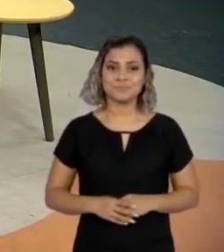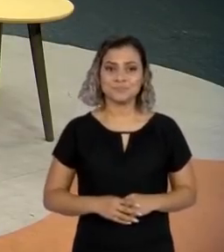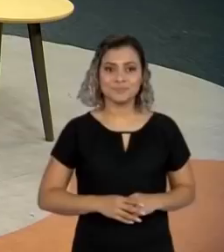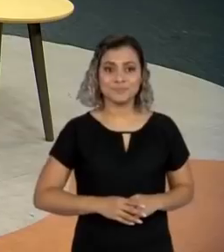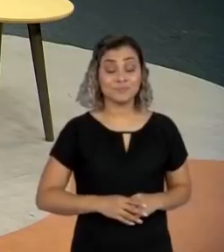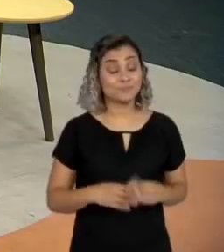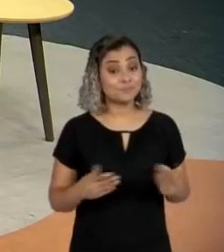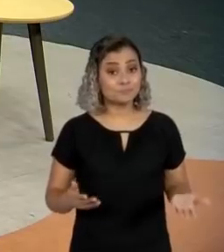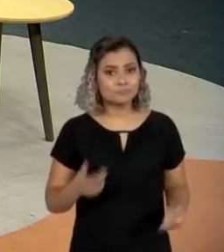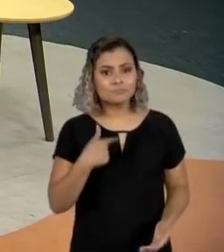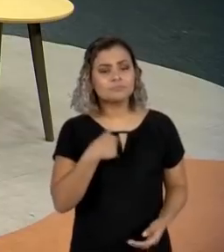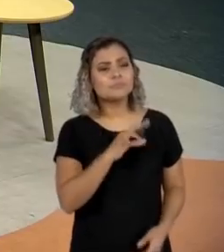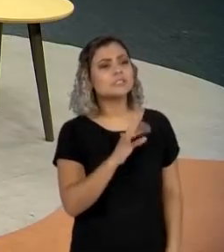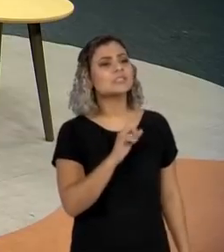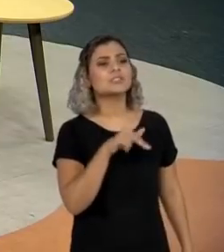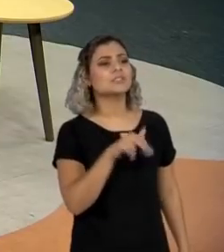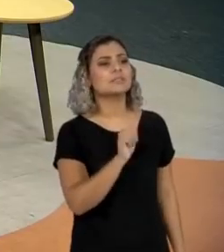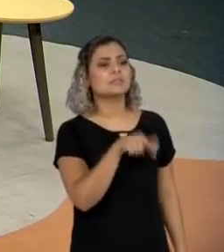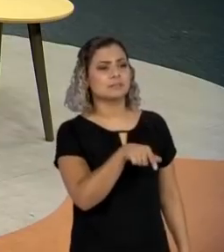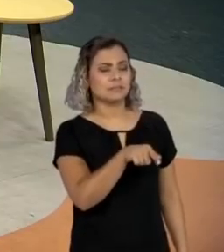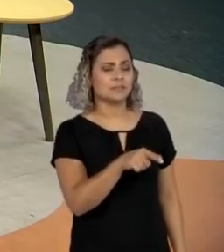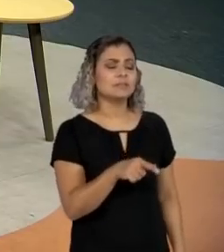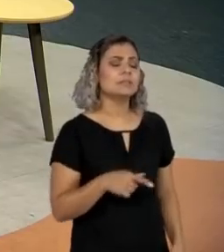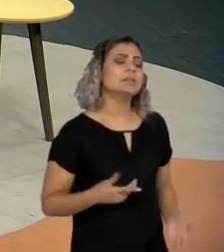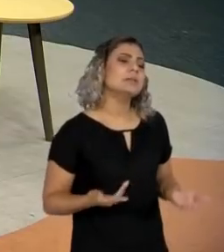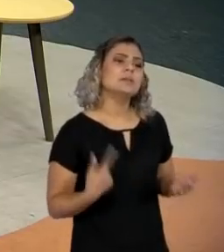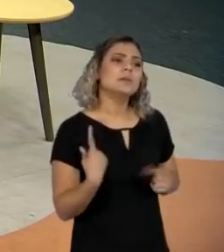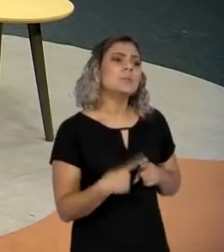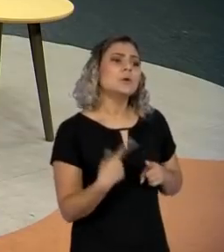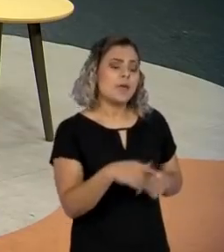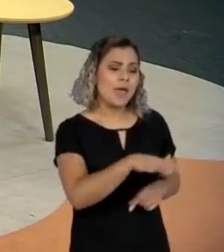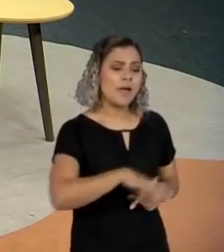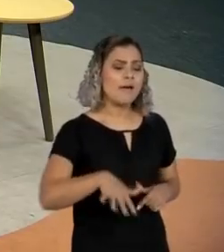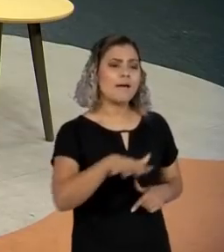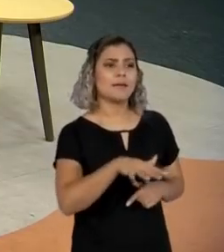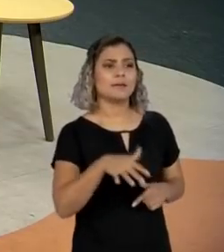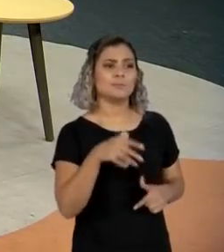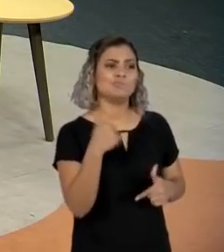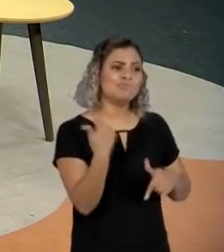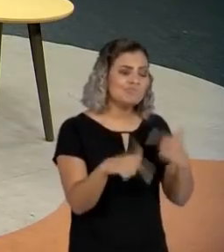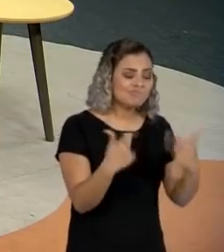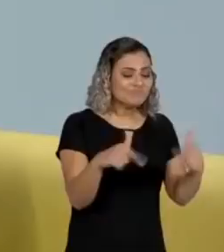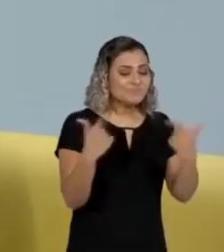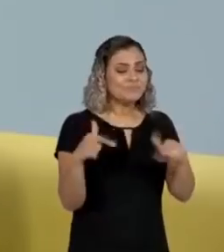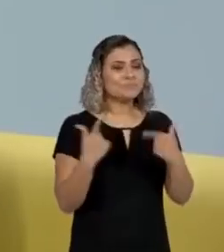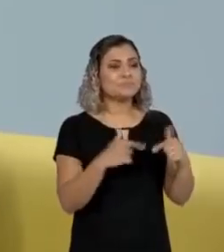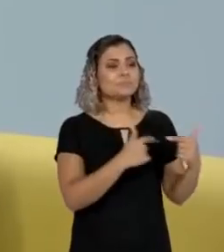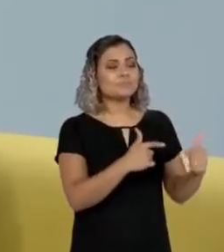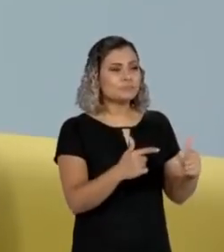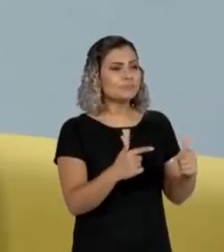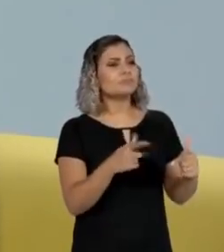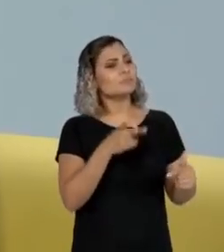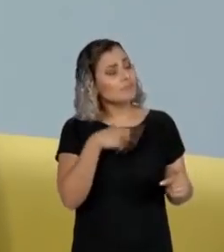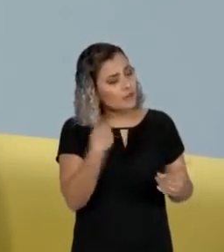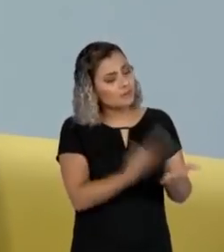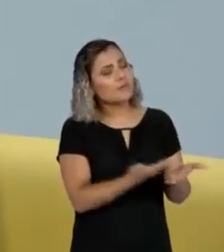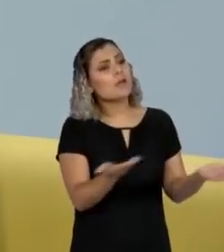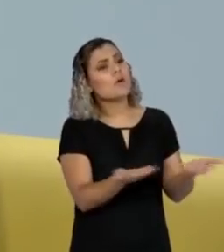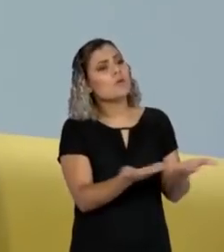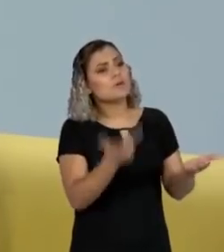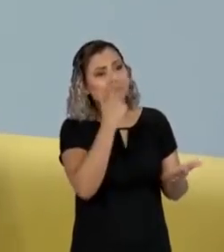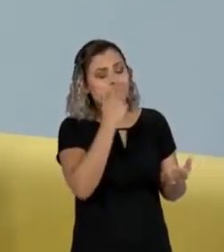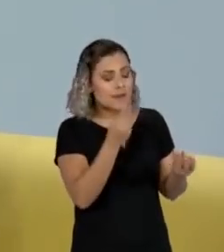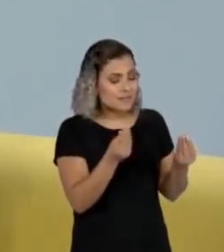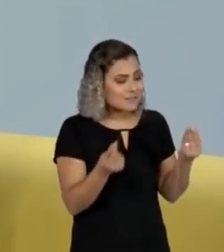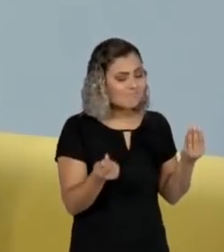Bom, Tatiana, por que o ambiente corporativo ainda se mostra tão